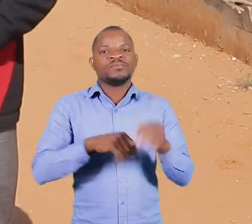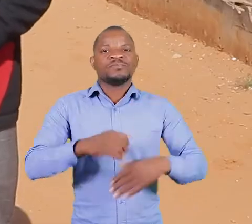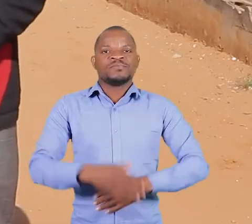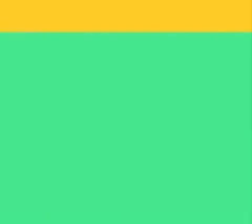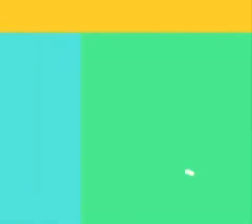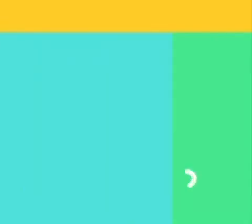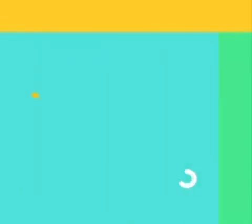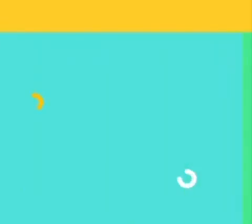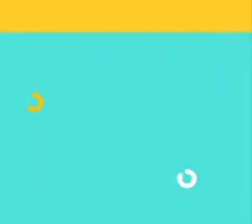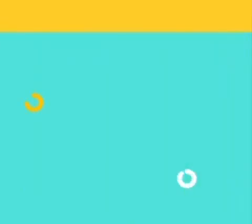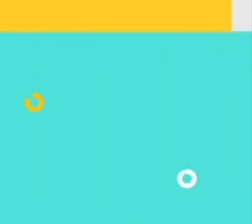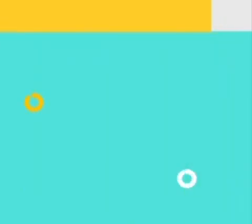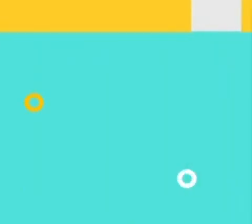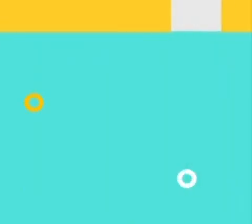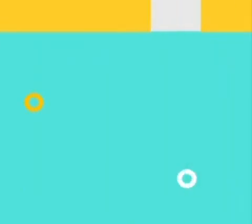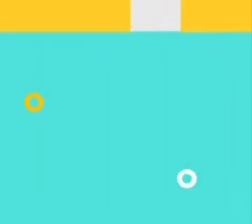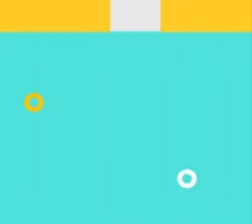ASAS!